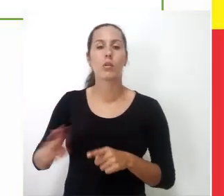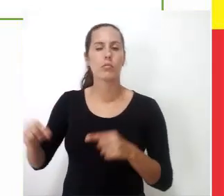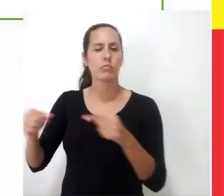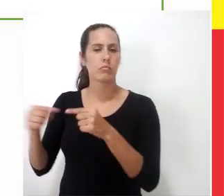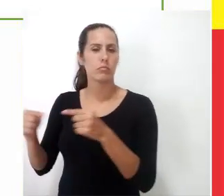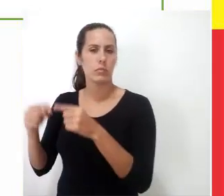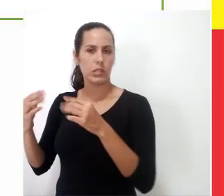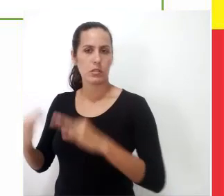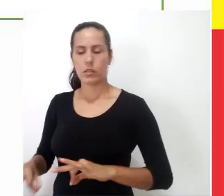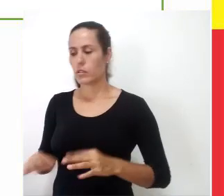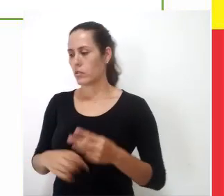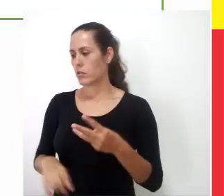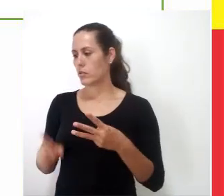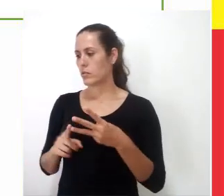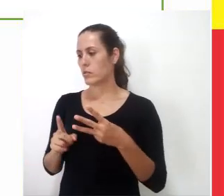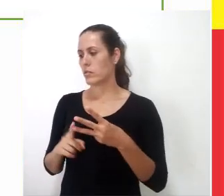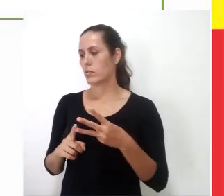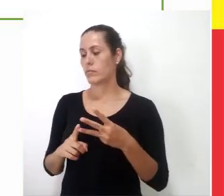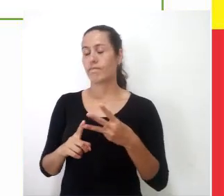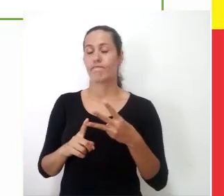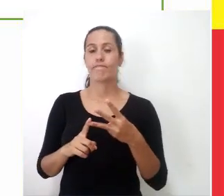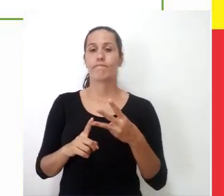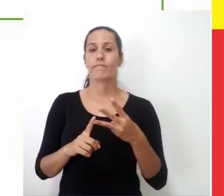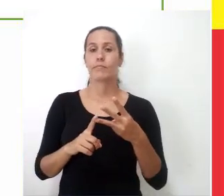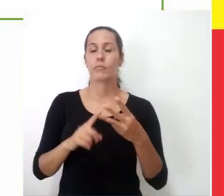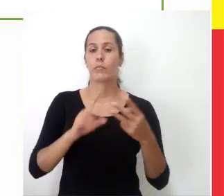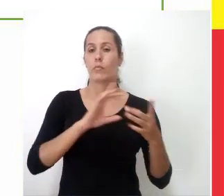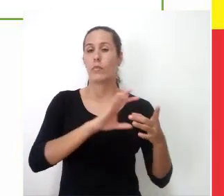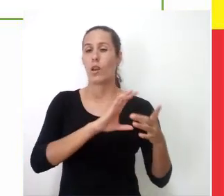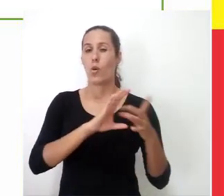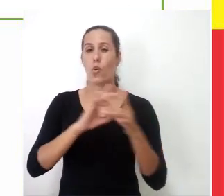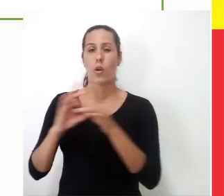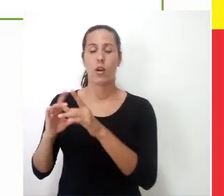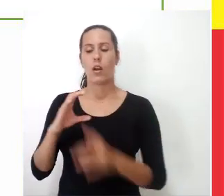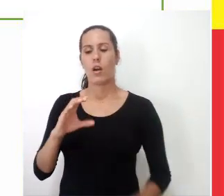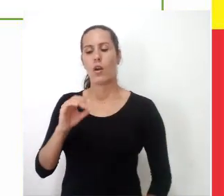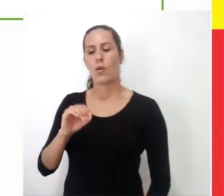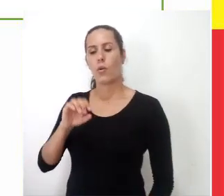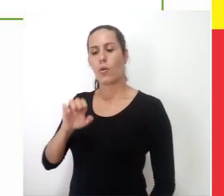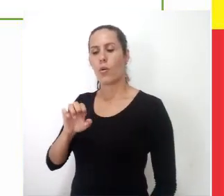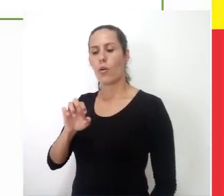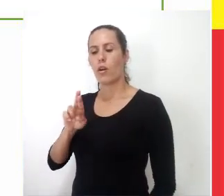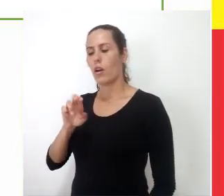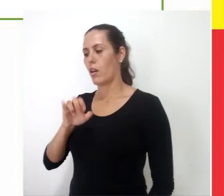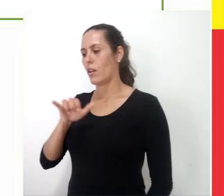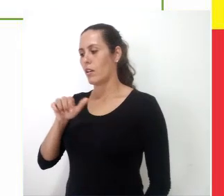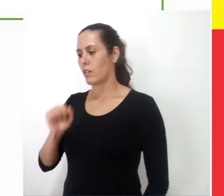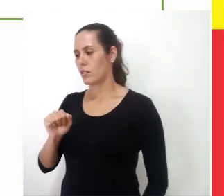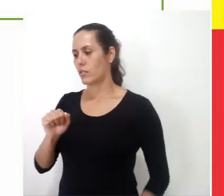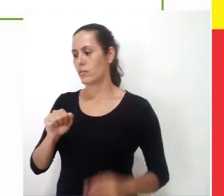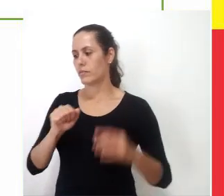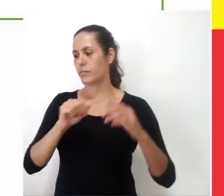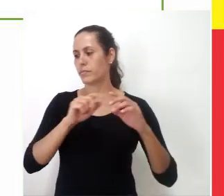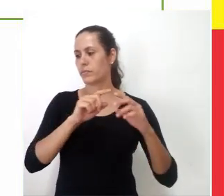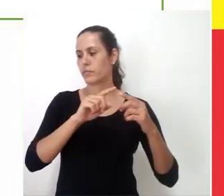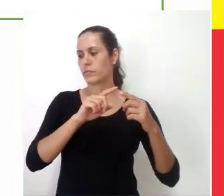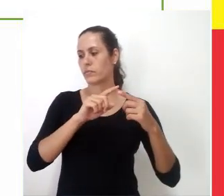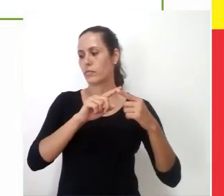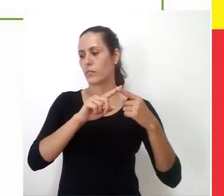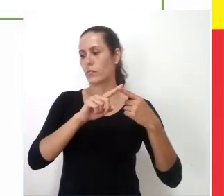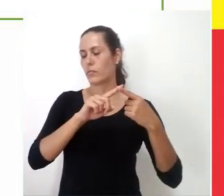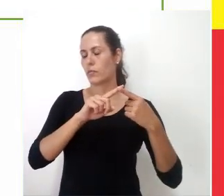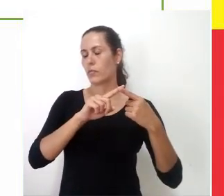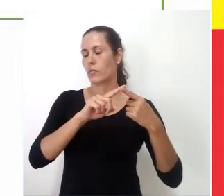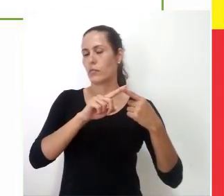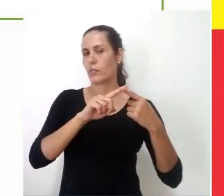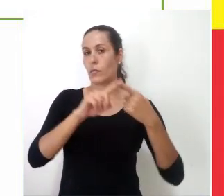correto das normas gramaticais. A coerência da sua... ser coerente com a ideia que você está